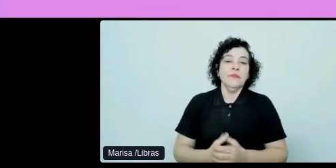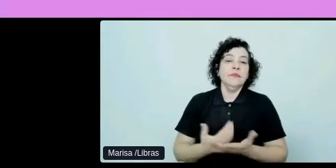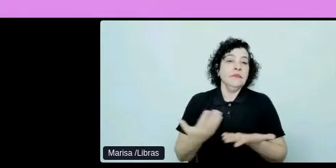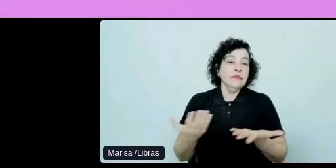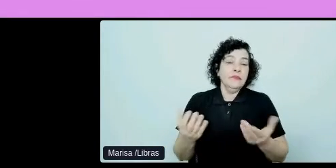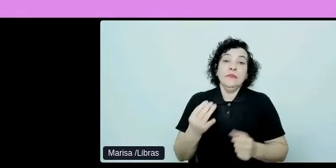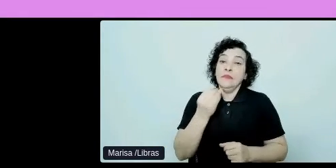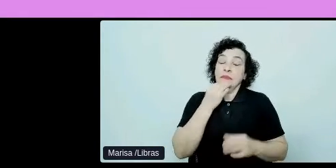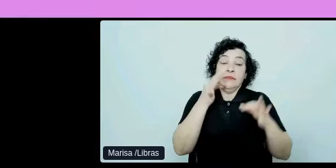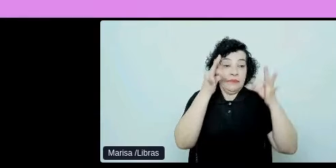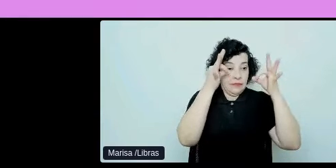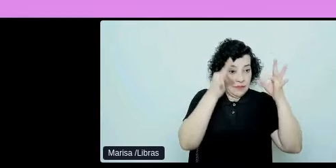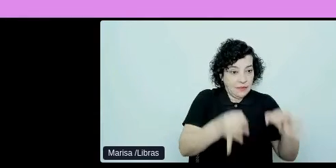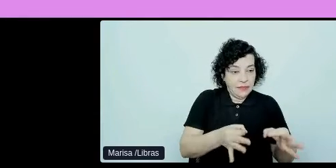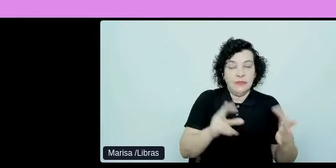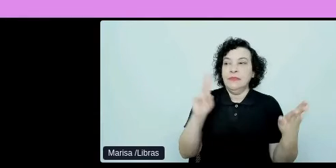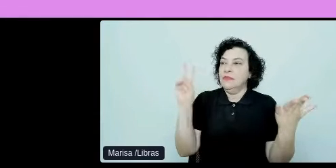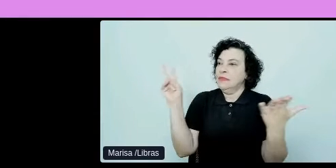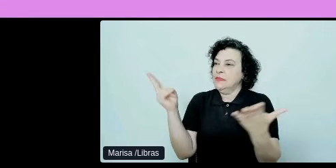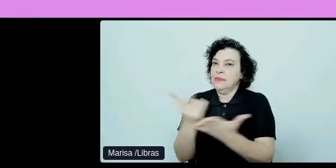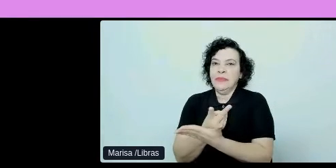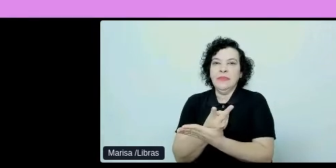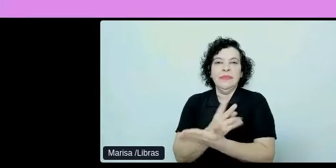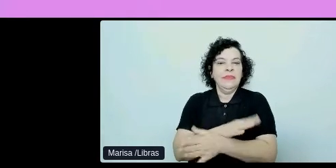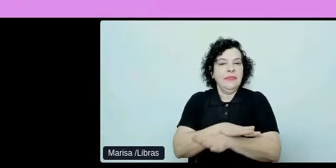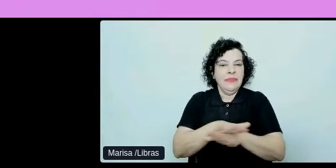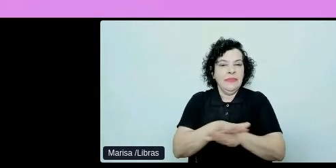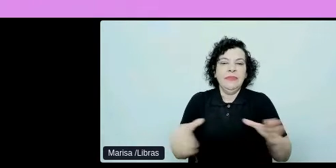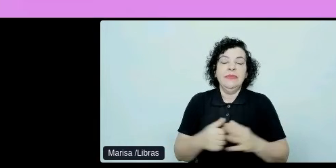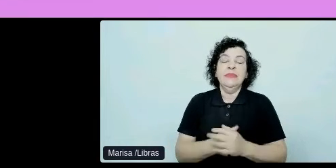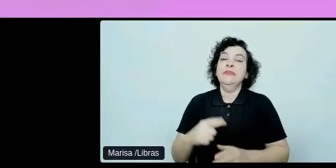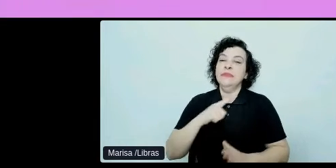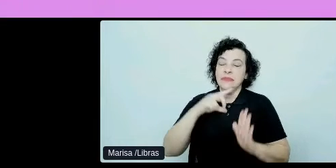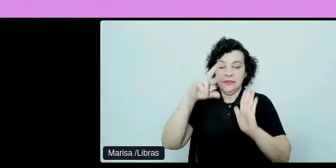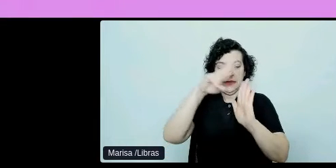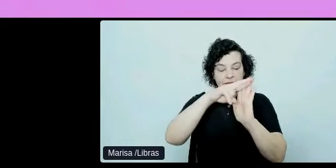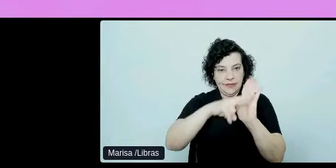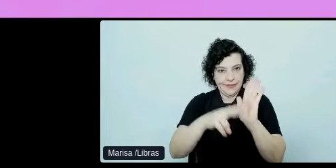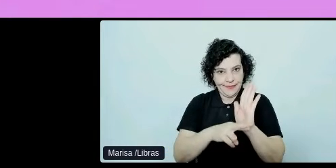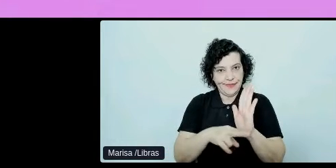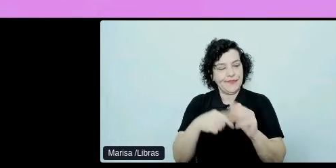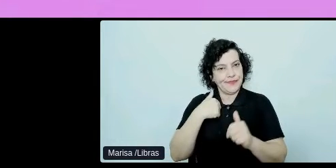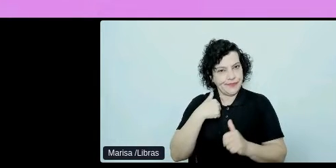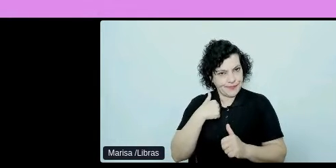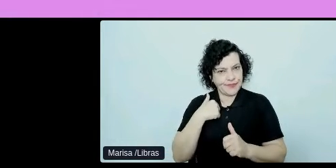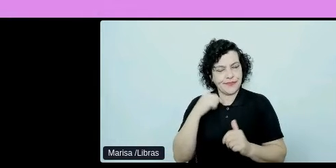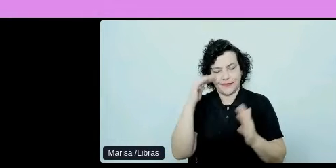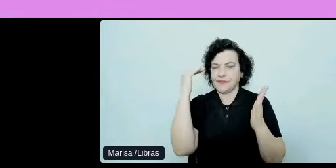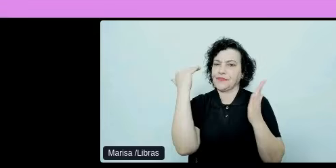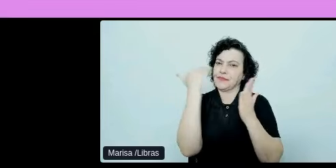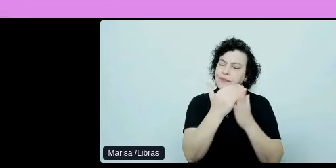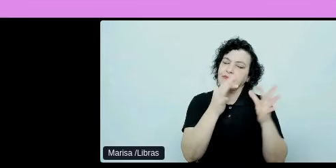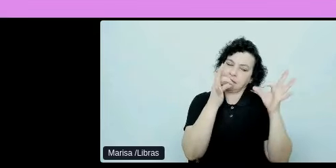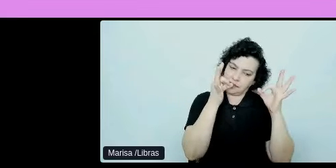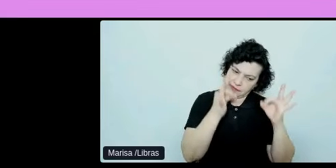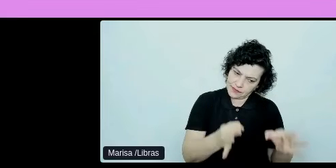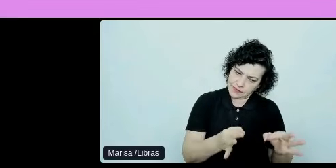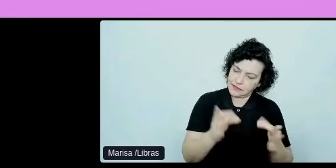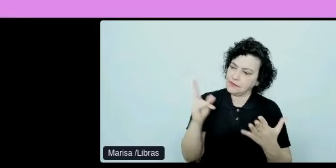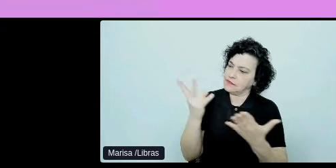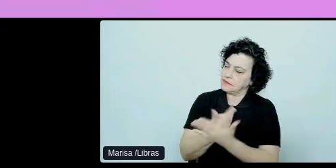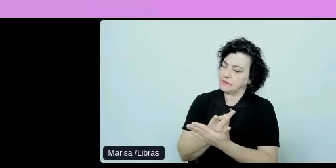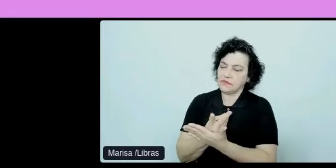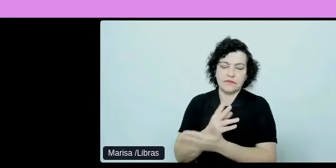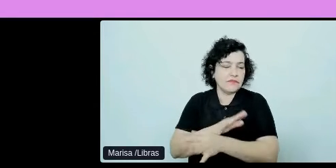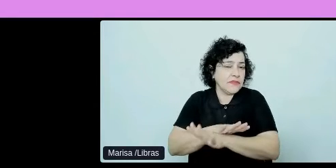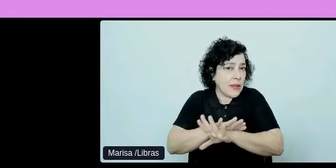50 tons de cinza, sabe? Então, existem regras que eu vou seguir e o que é certo, o que é errado, e é